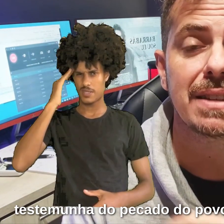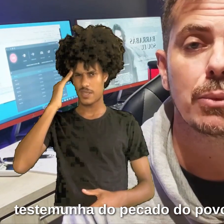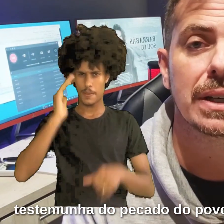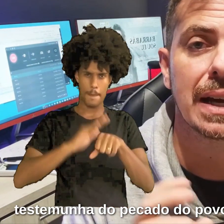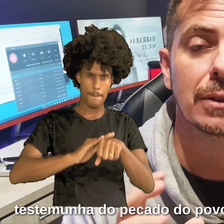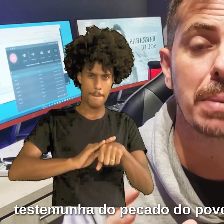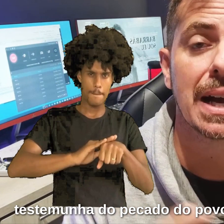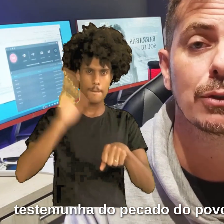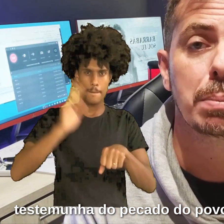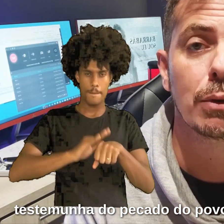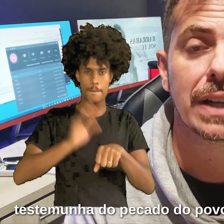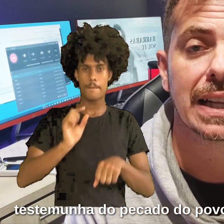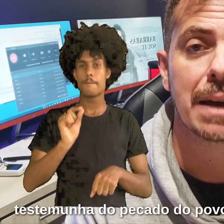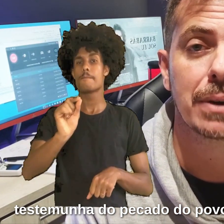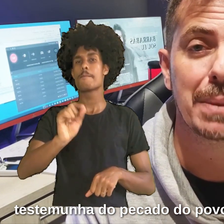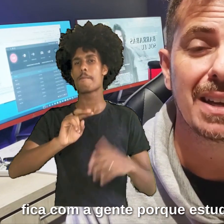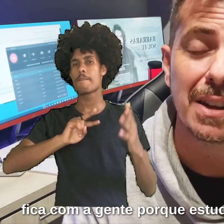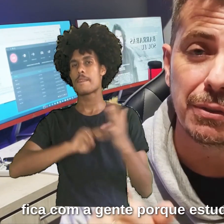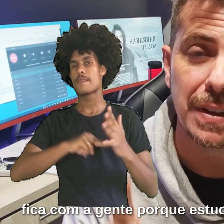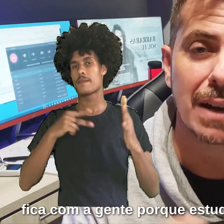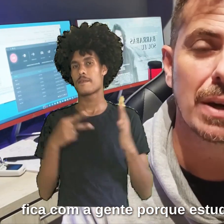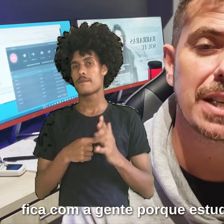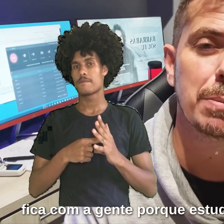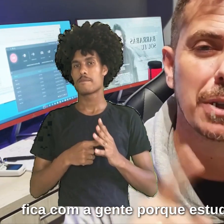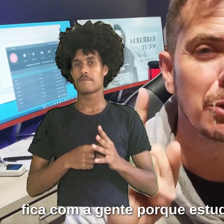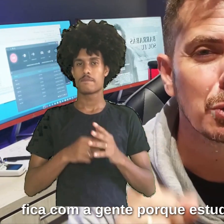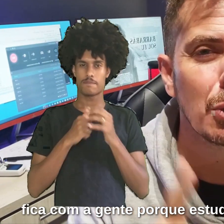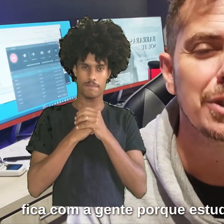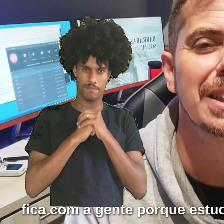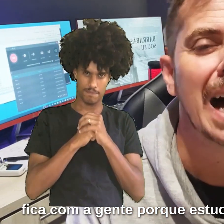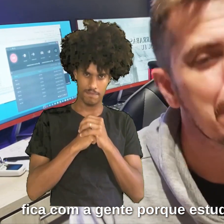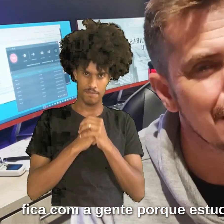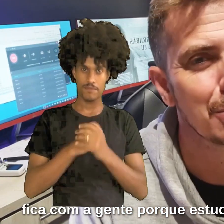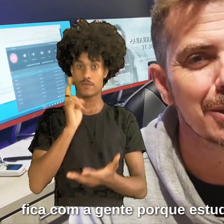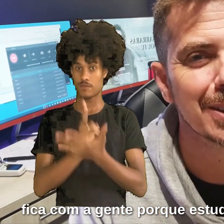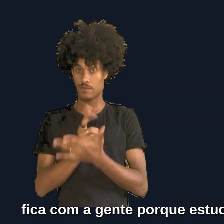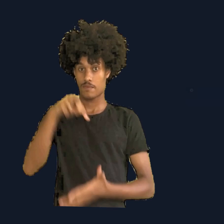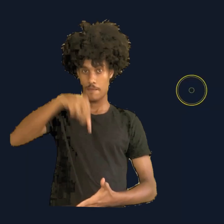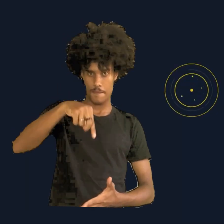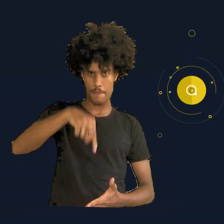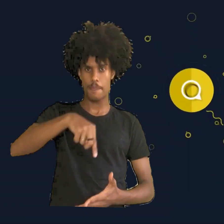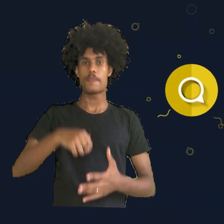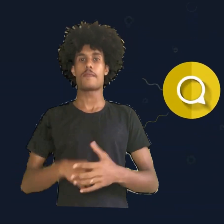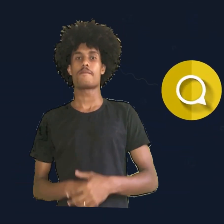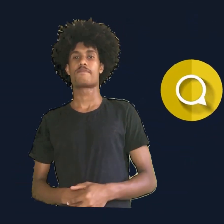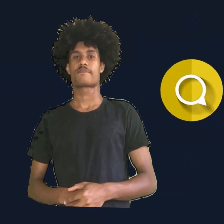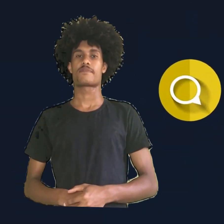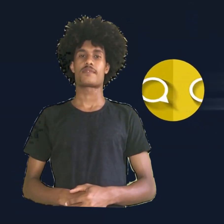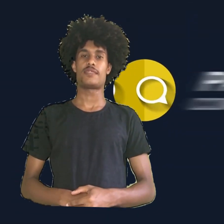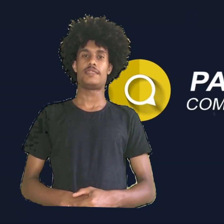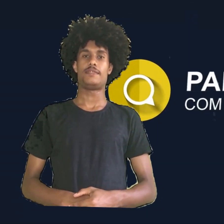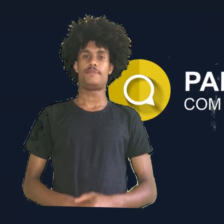bode testemunha do pecado do povo daquela época. Amém? Fica com a gente porque o estudo hoje está abençoador.